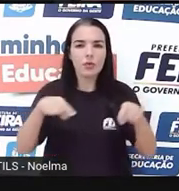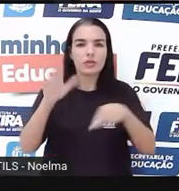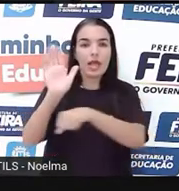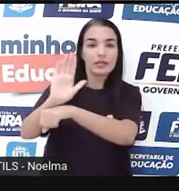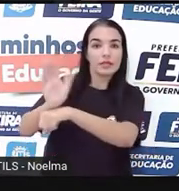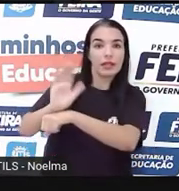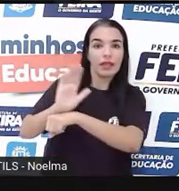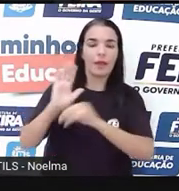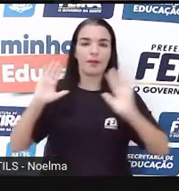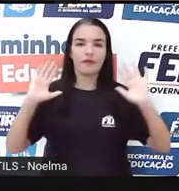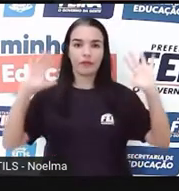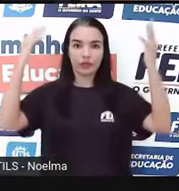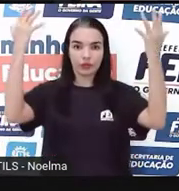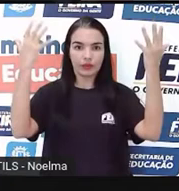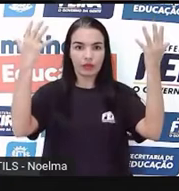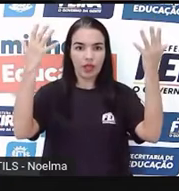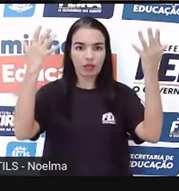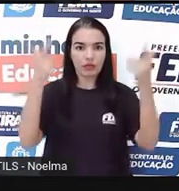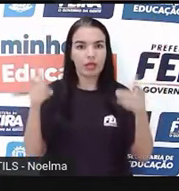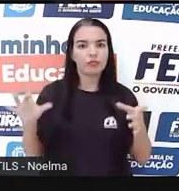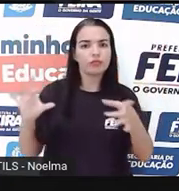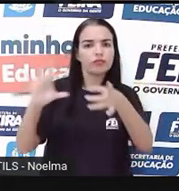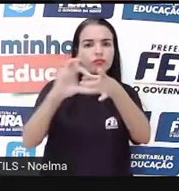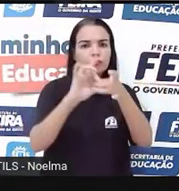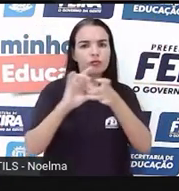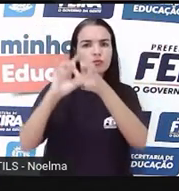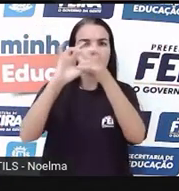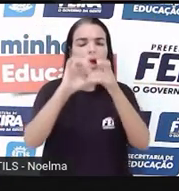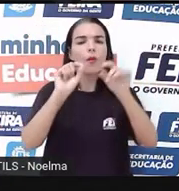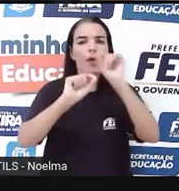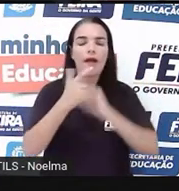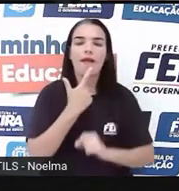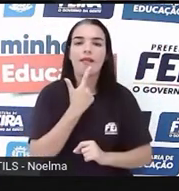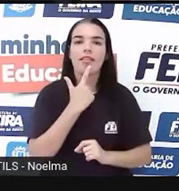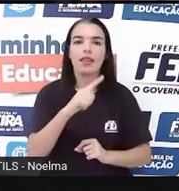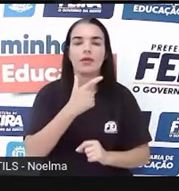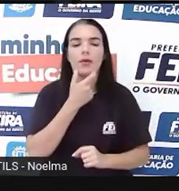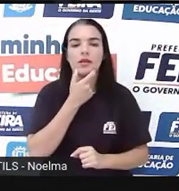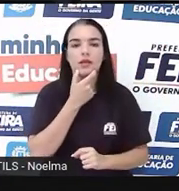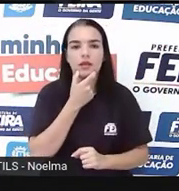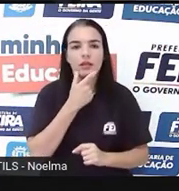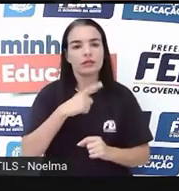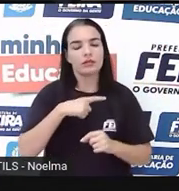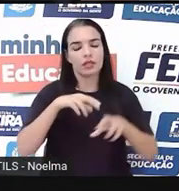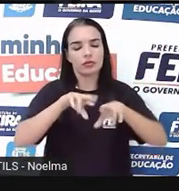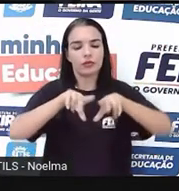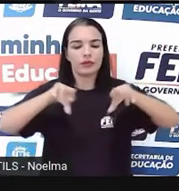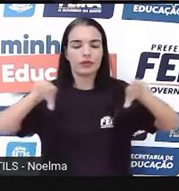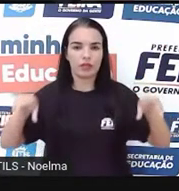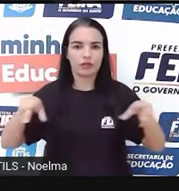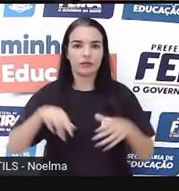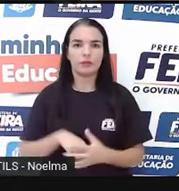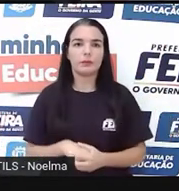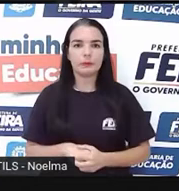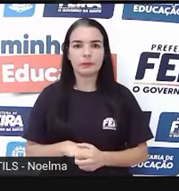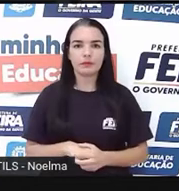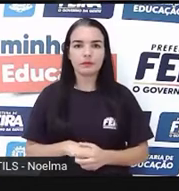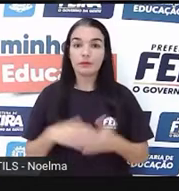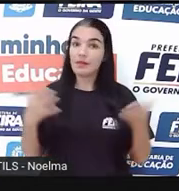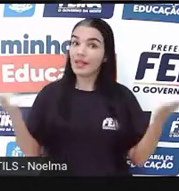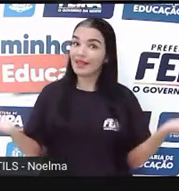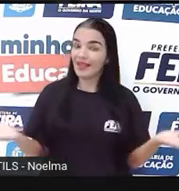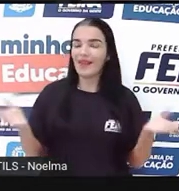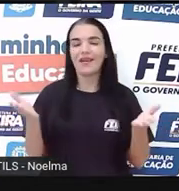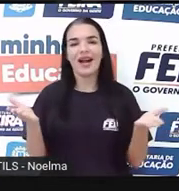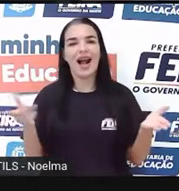as festividades vinculadas à língua inglesa, valorizando a diversidade. E é